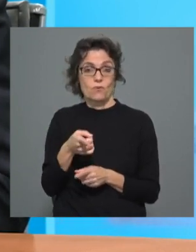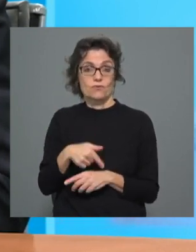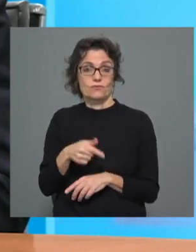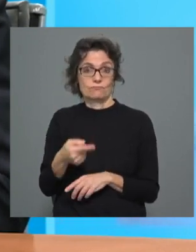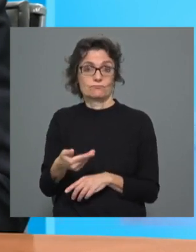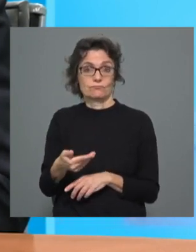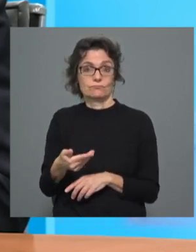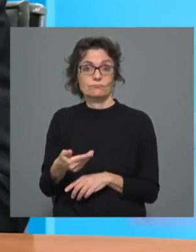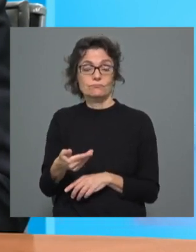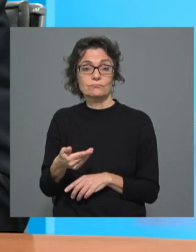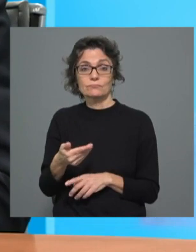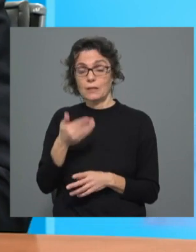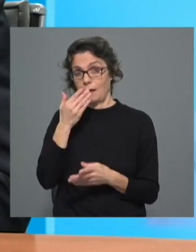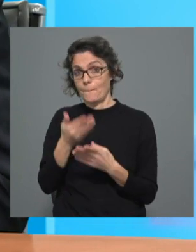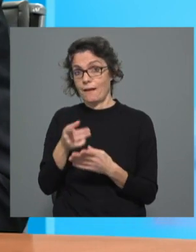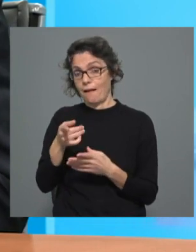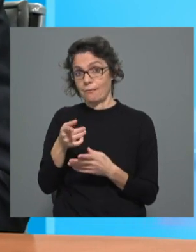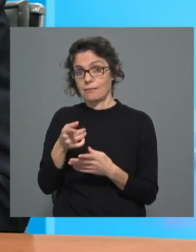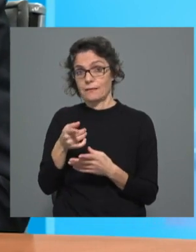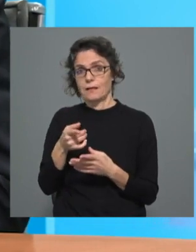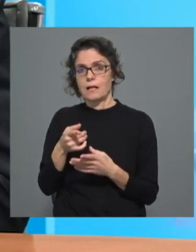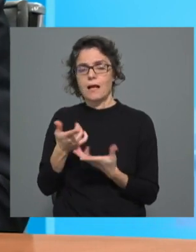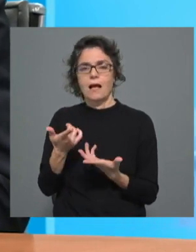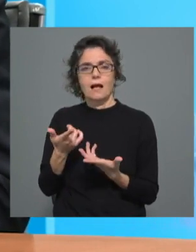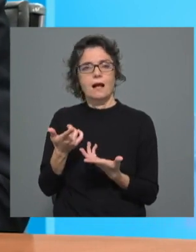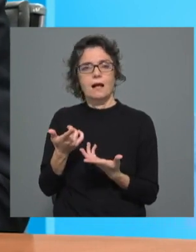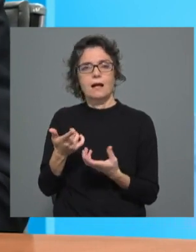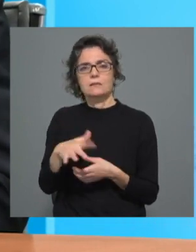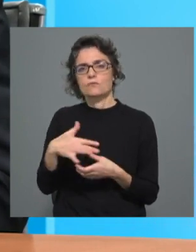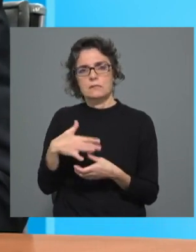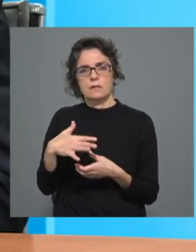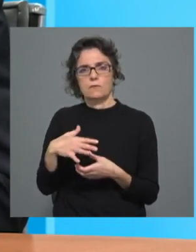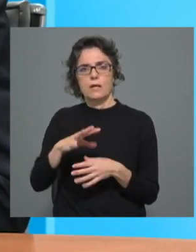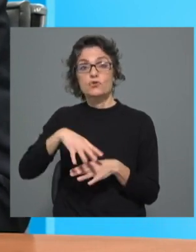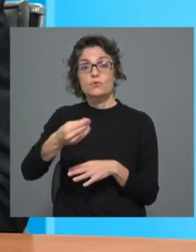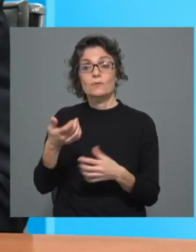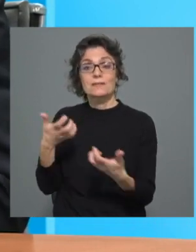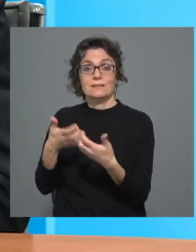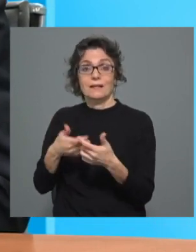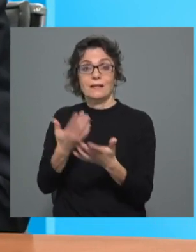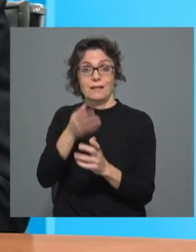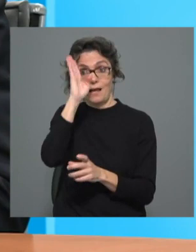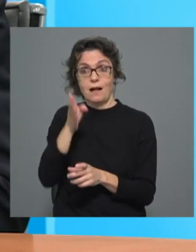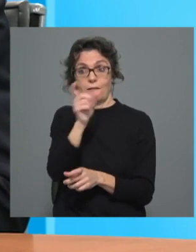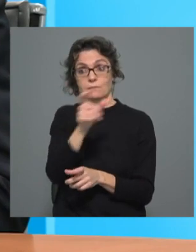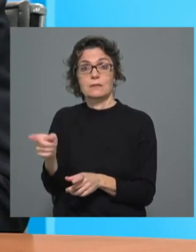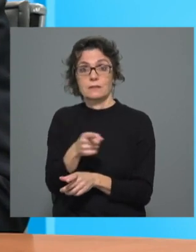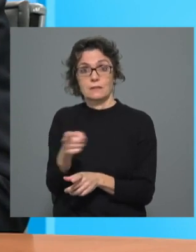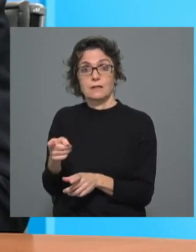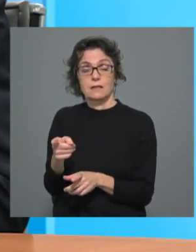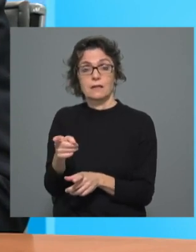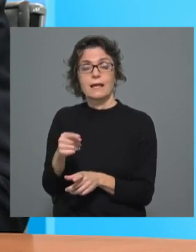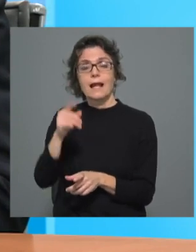do stress pós-traumático que os militares sofrem, mas isso normalmente é tratado ao nível